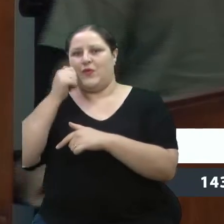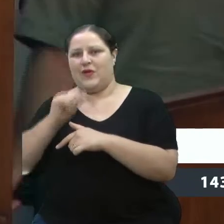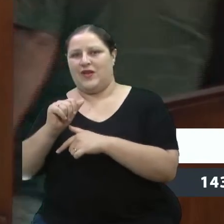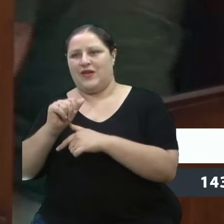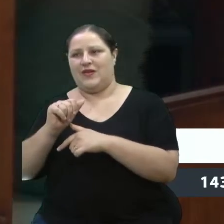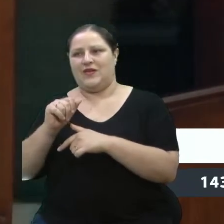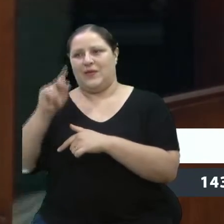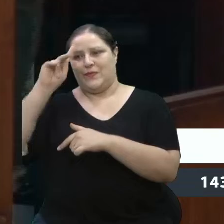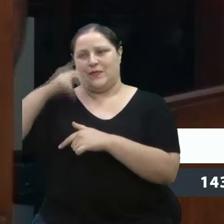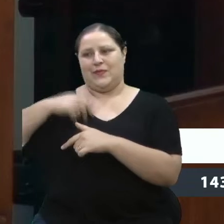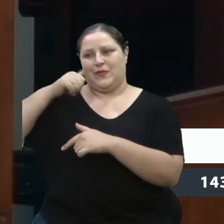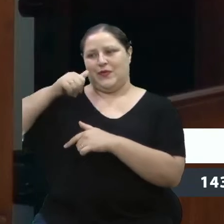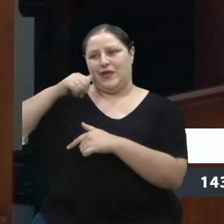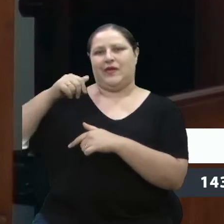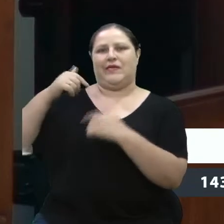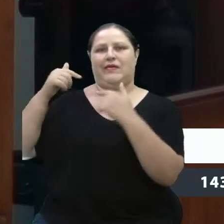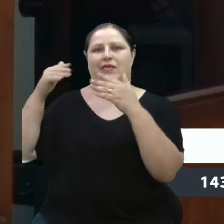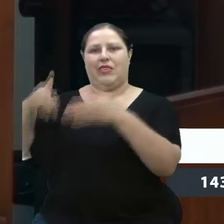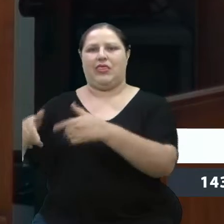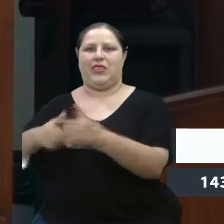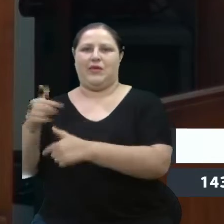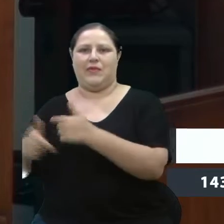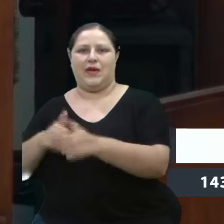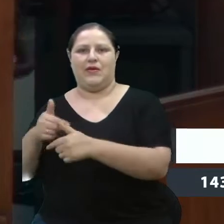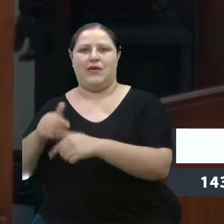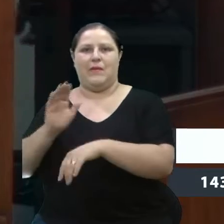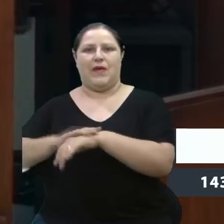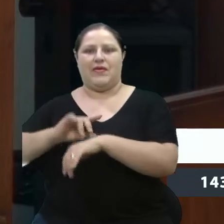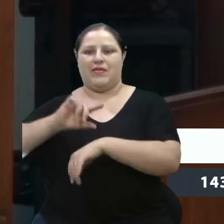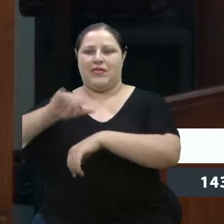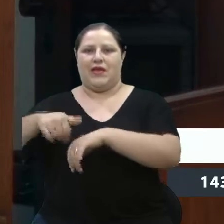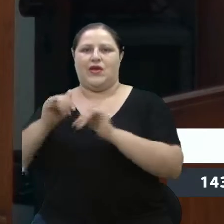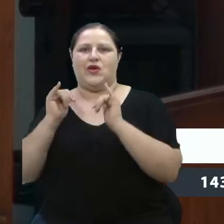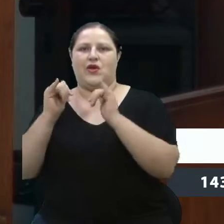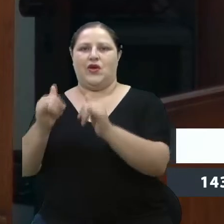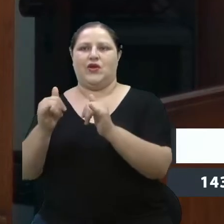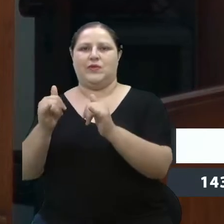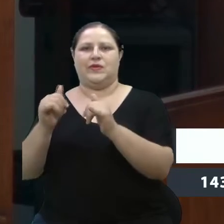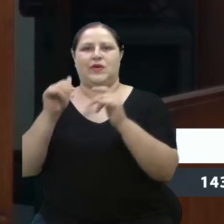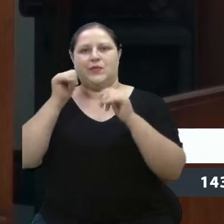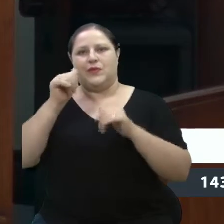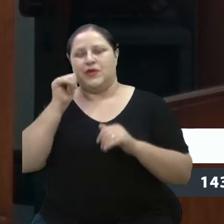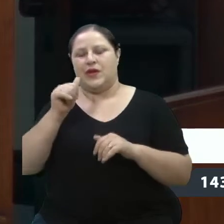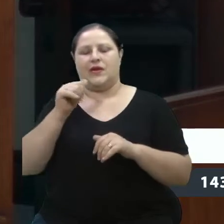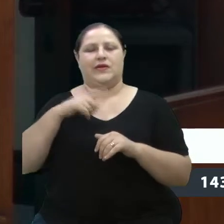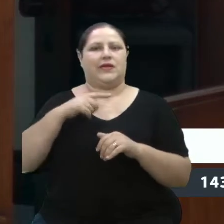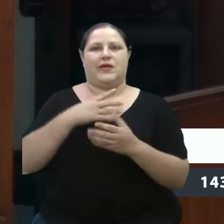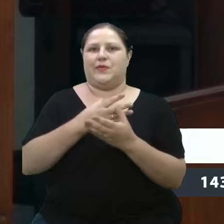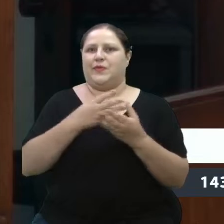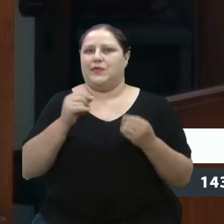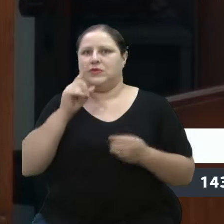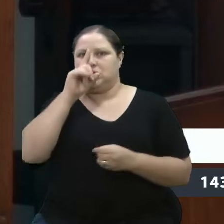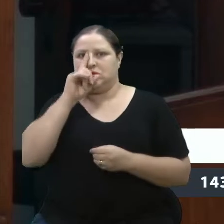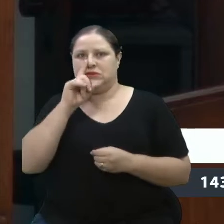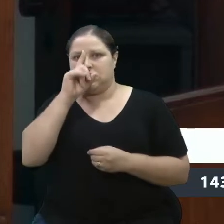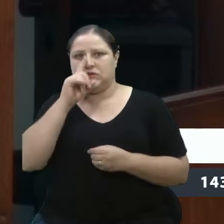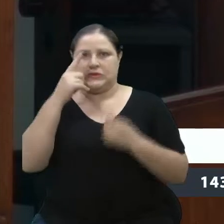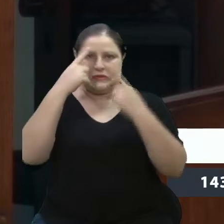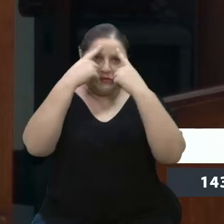obrigadas a pegar transporte cada vez mais tarde e mais lotado, essas mulheres estão cada vez mais sujeitas a todos os tipos de violência e